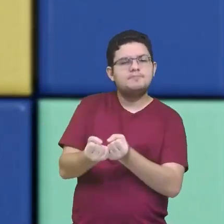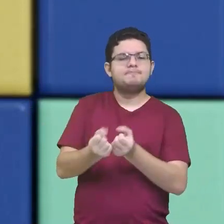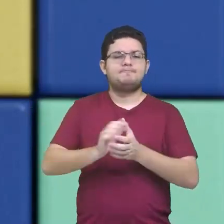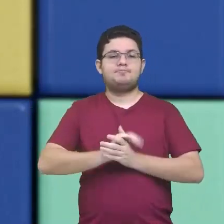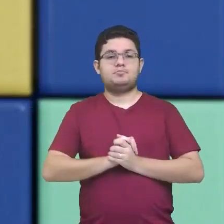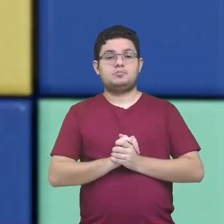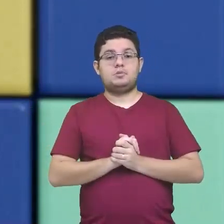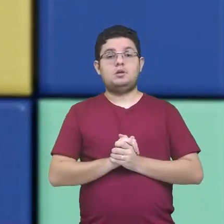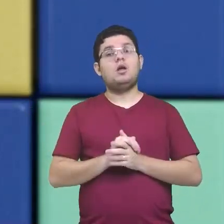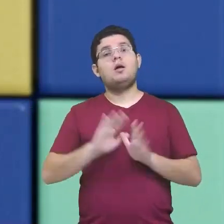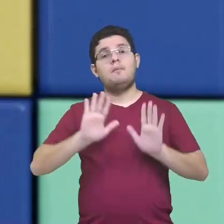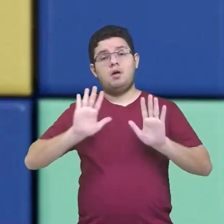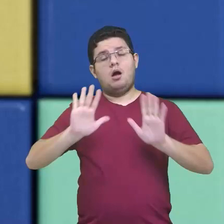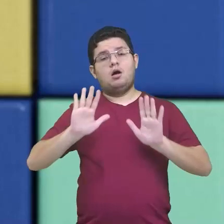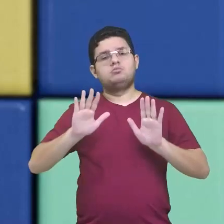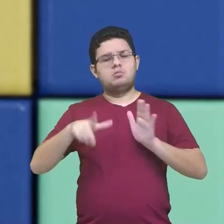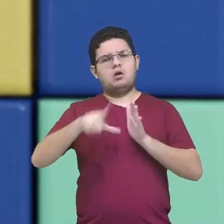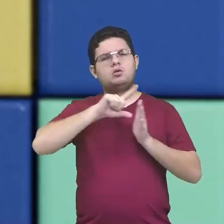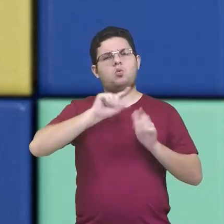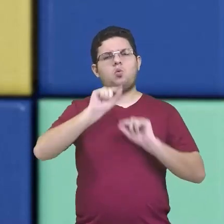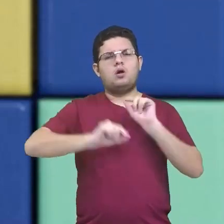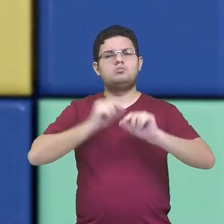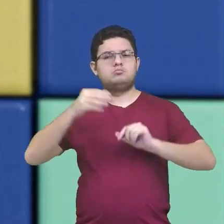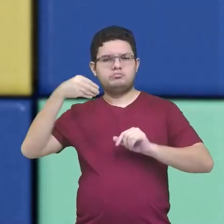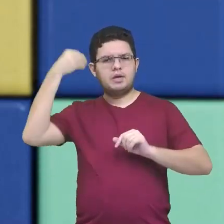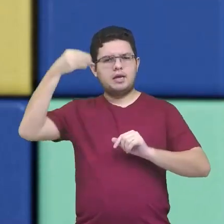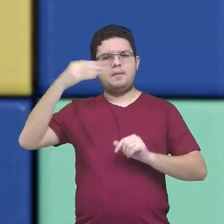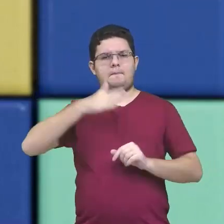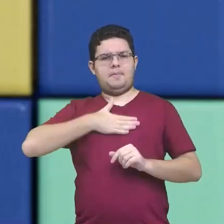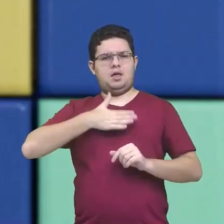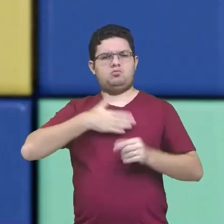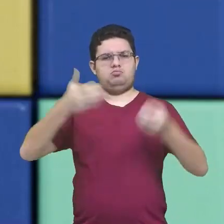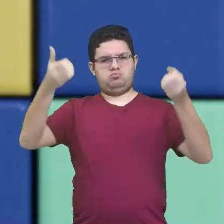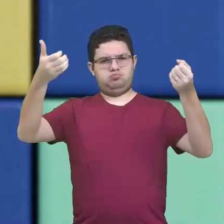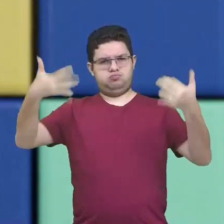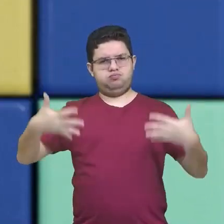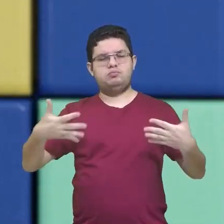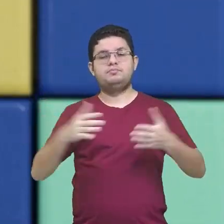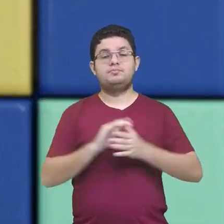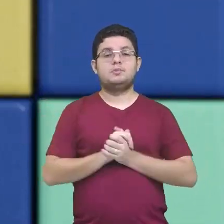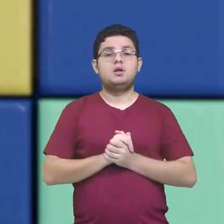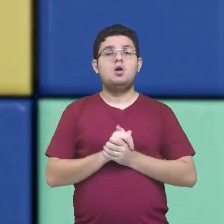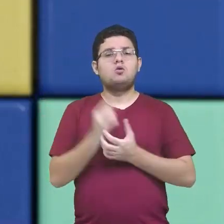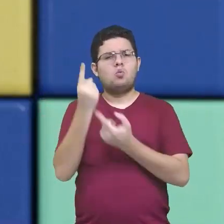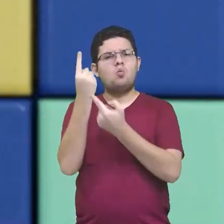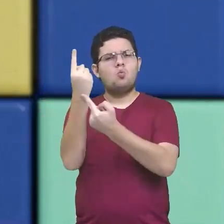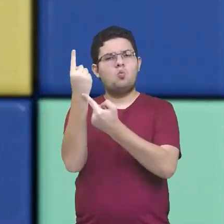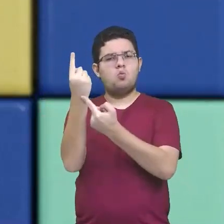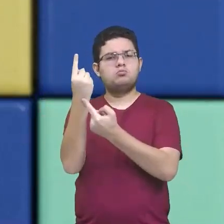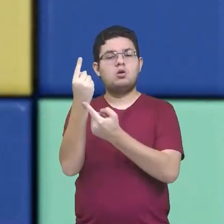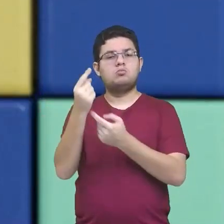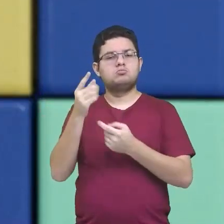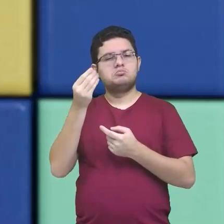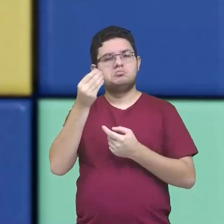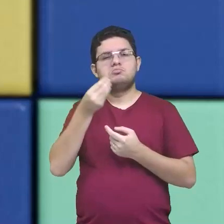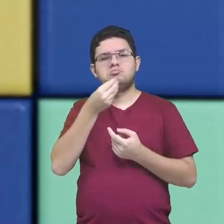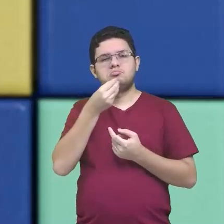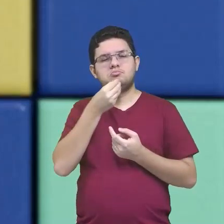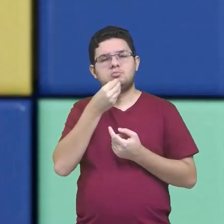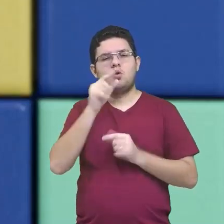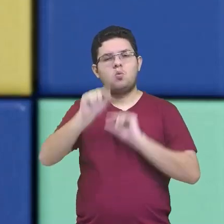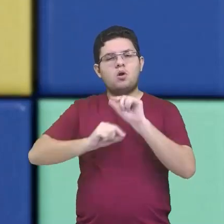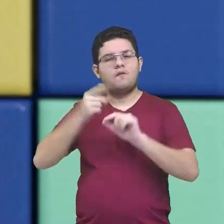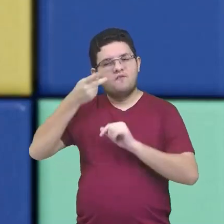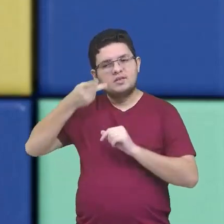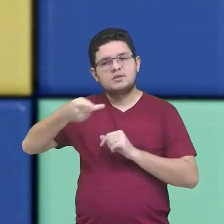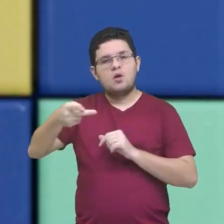minha experiência. Desses museus que eu citei aí, eu já tive a oportunidade de conhecer o MASP. Eu estava em uma viagem a trabalho em São